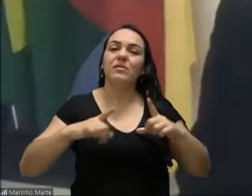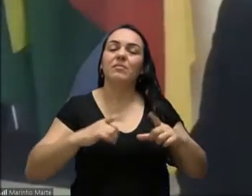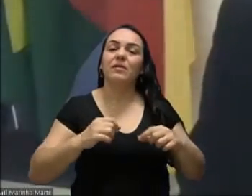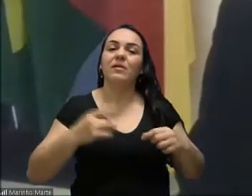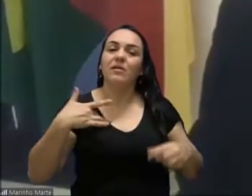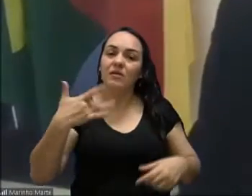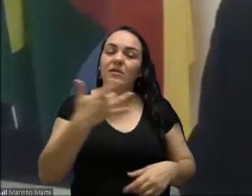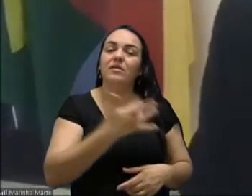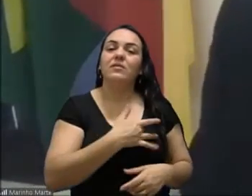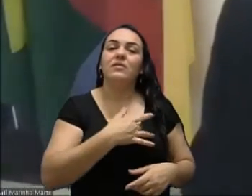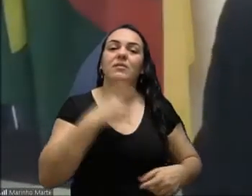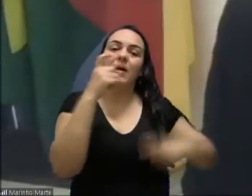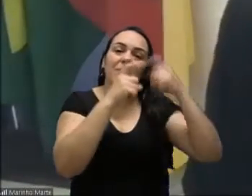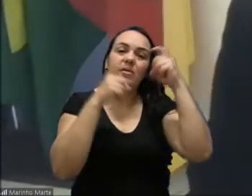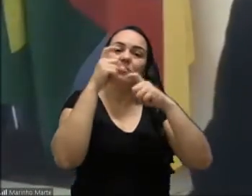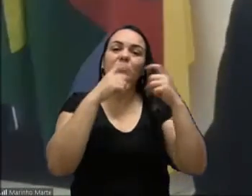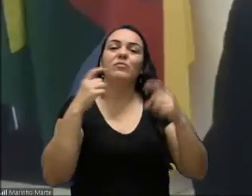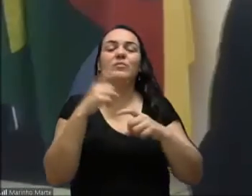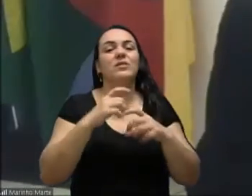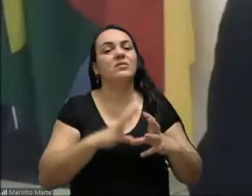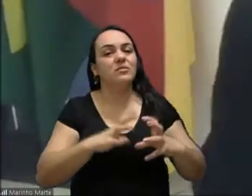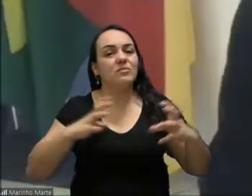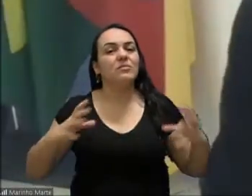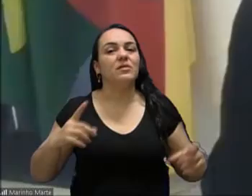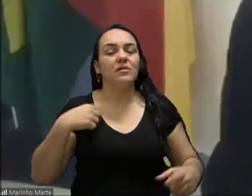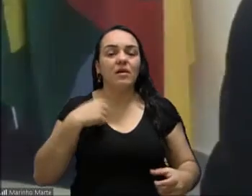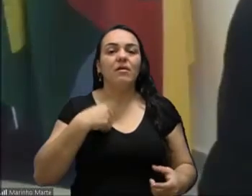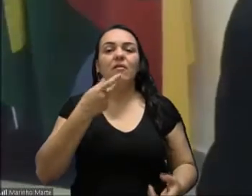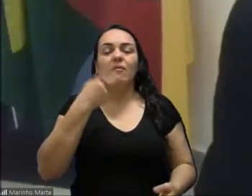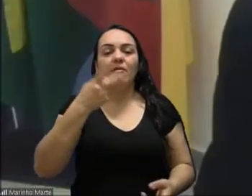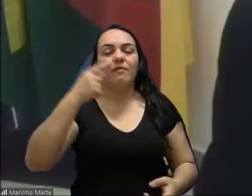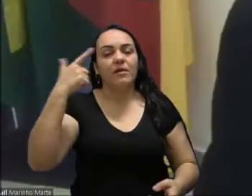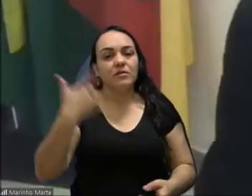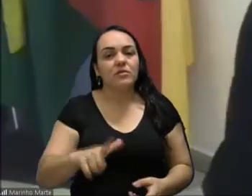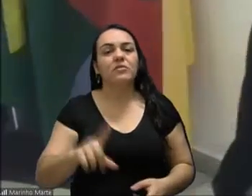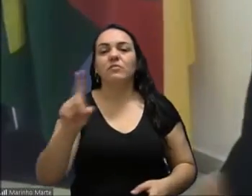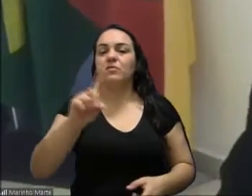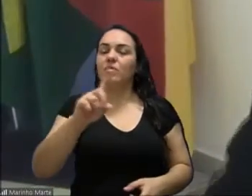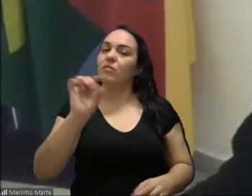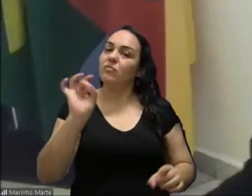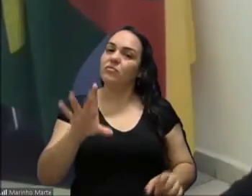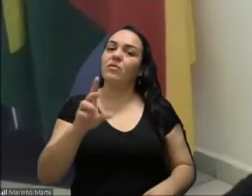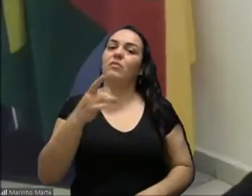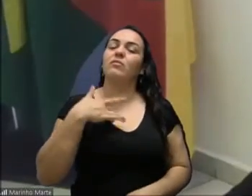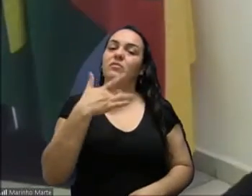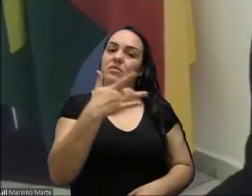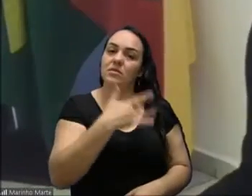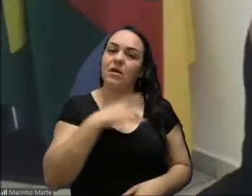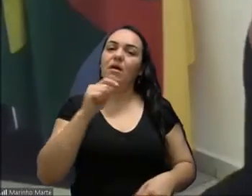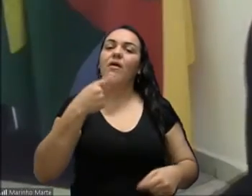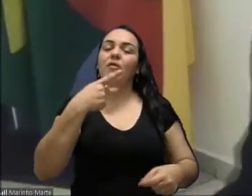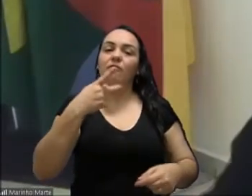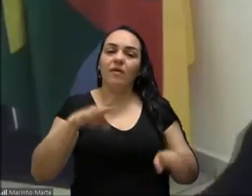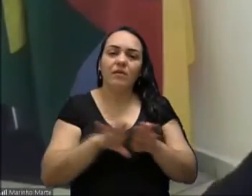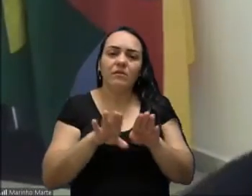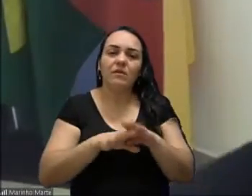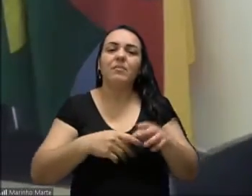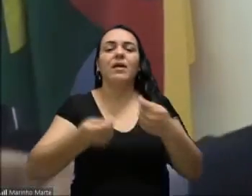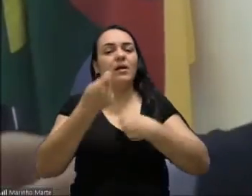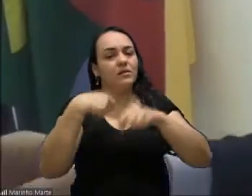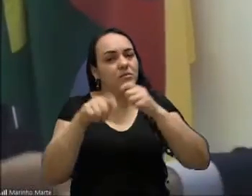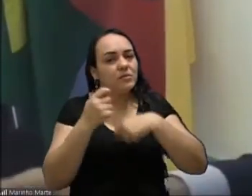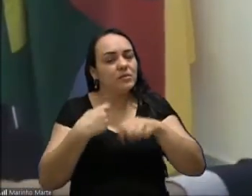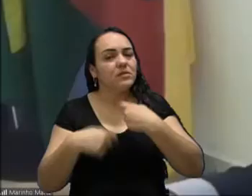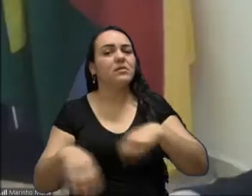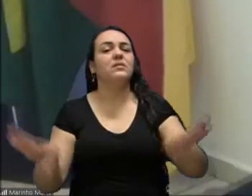a minha preocupação maior vou repetir não é só com o pessoal da saúde está aqui textualmente vou repetir